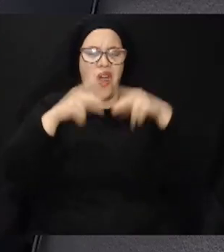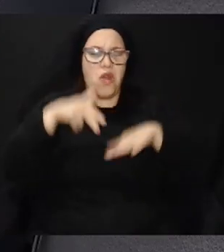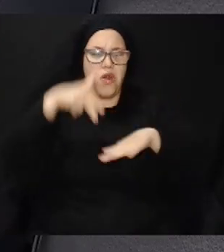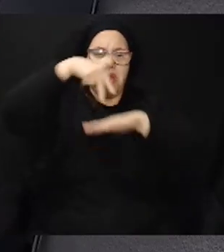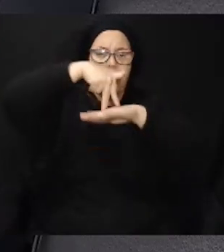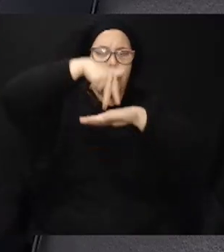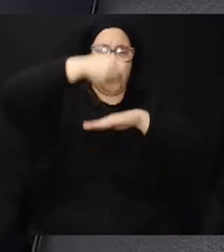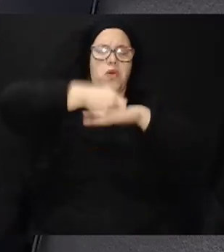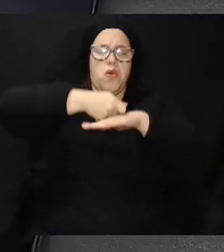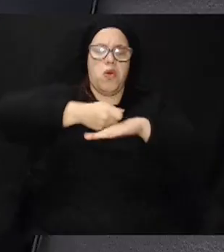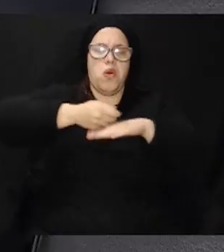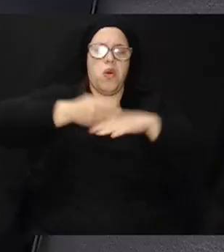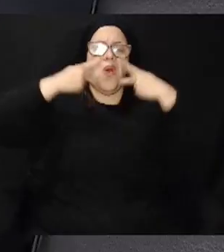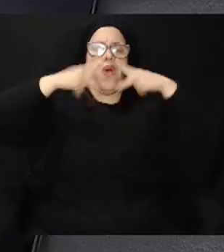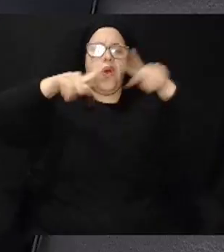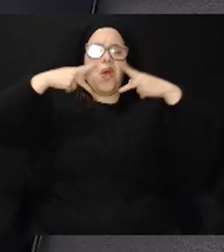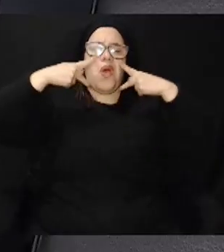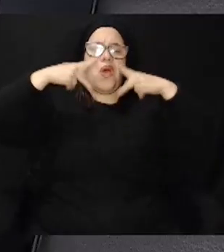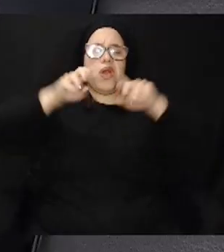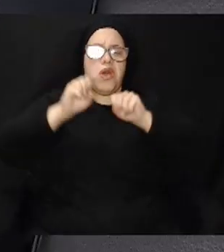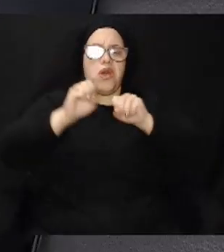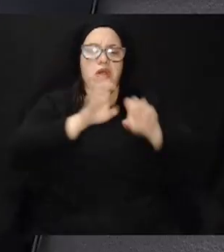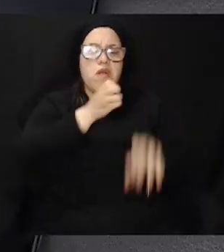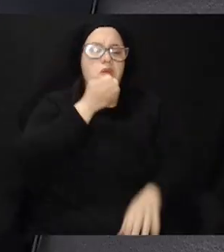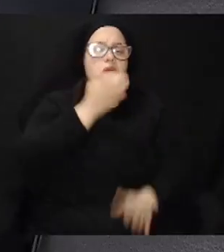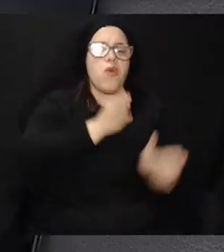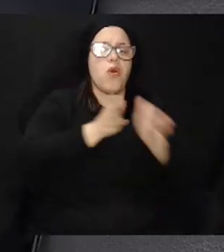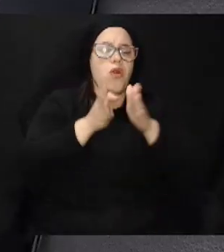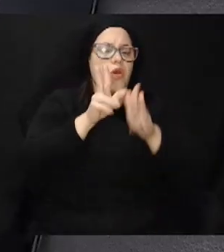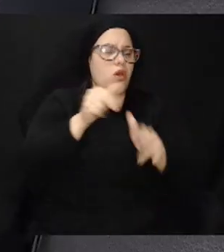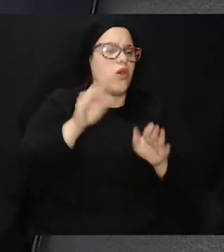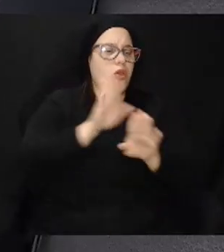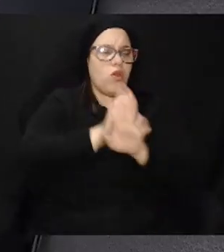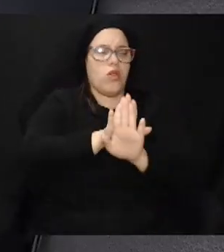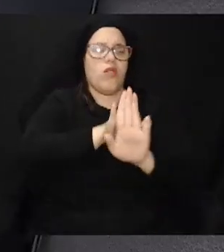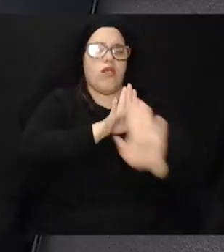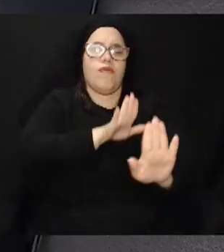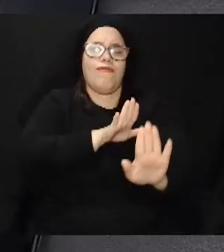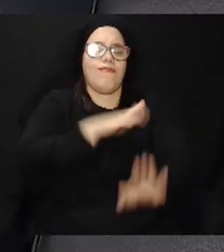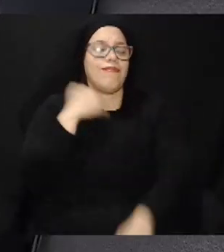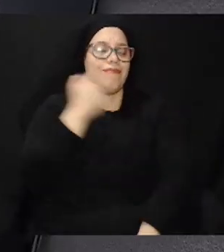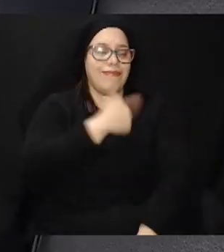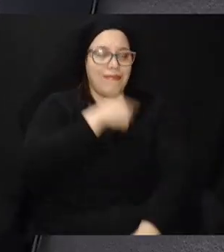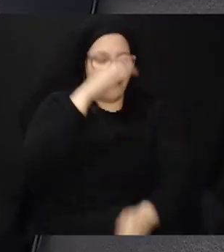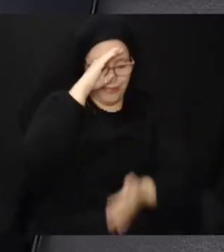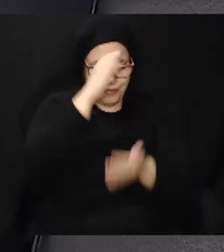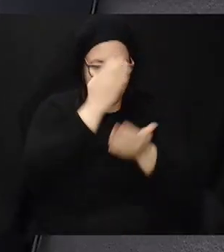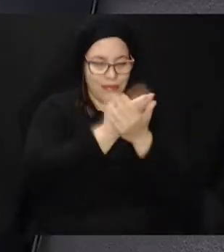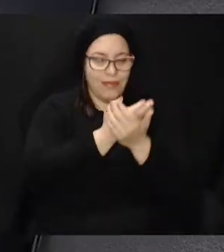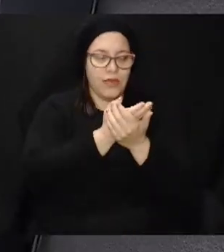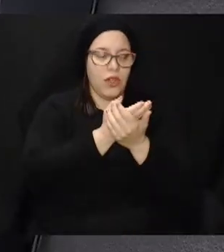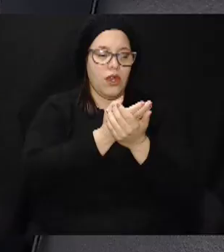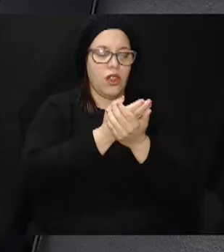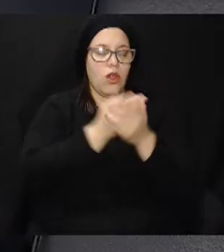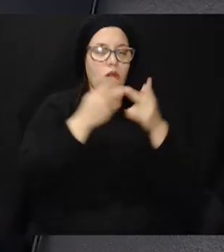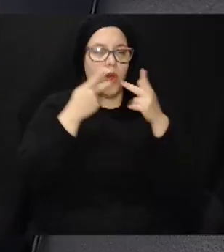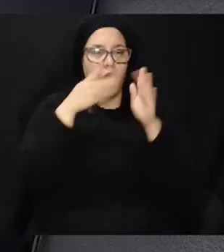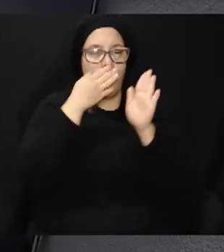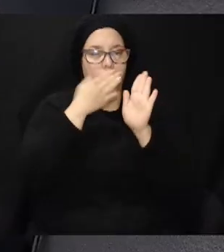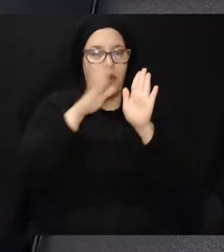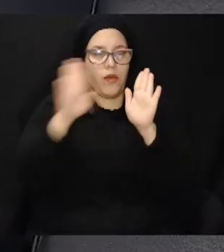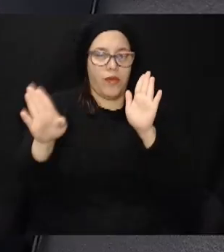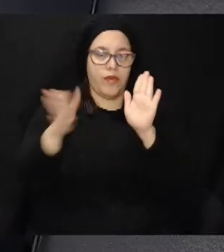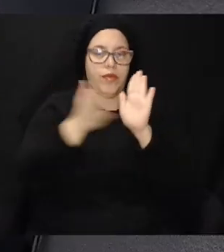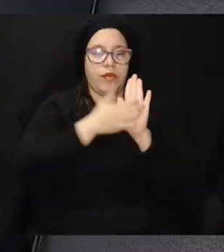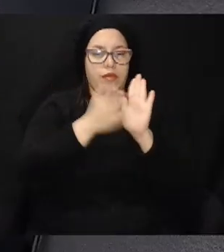e dizia, ensina o menino o bom caminho, ele nunca se apartará dele. E nós cremos nisso, cremos nas promessas, sabíamos que tínhamos promessa